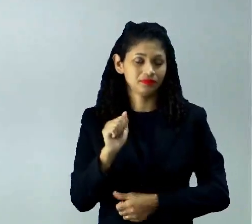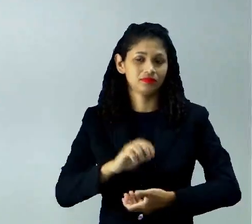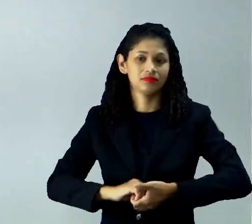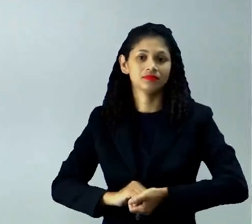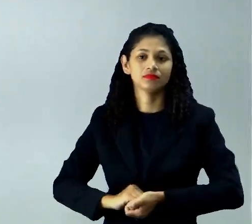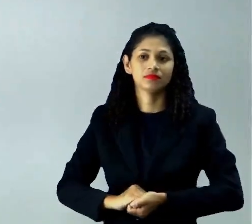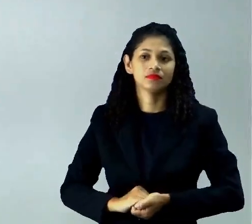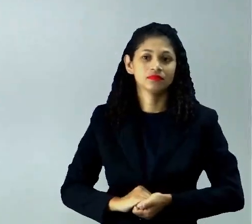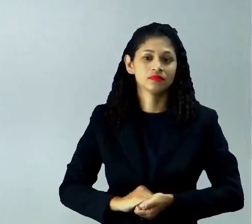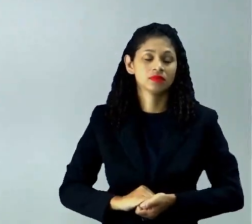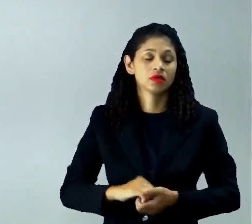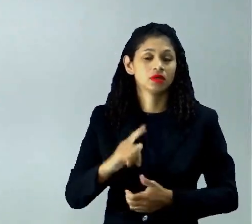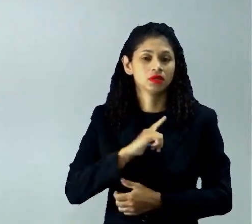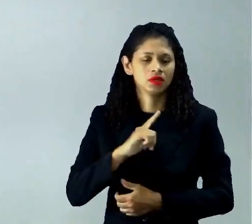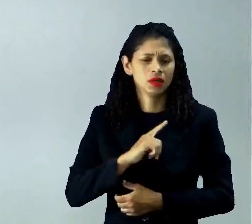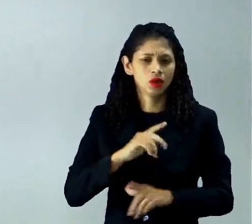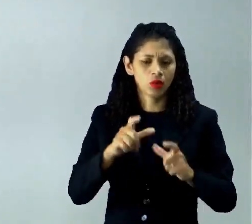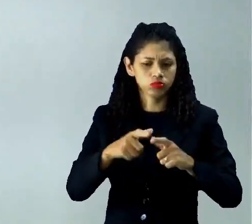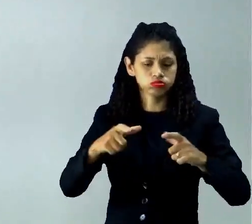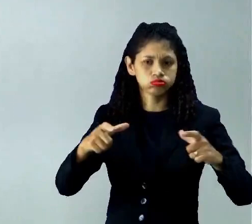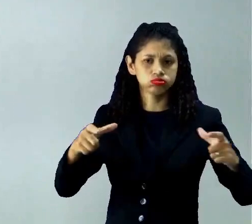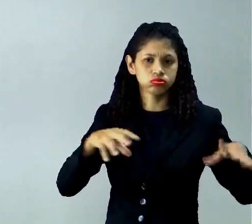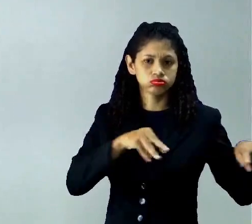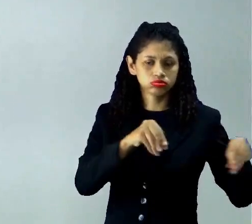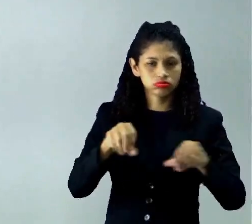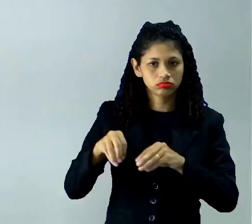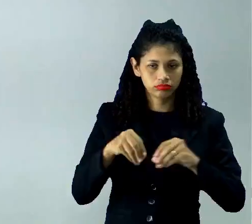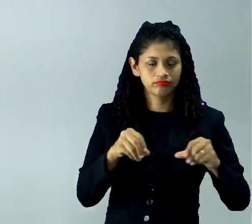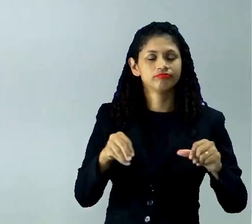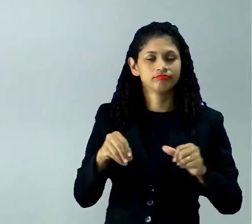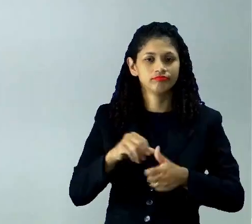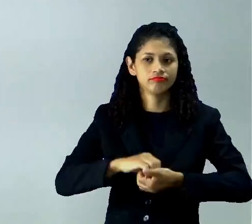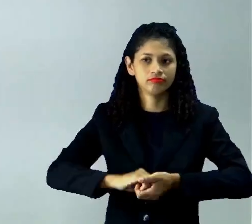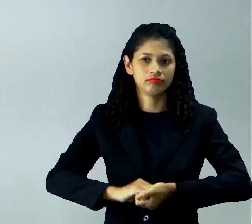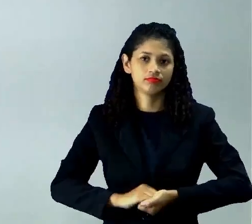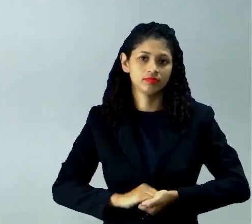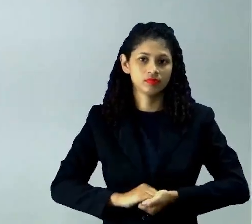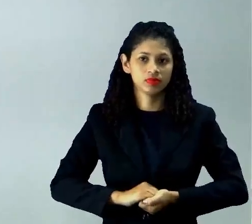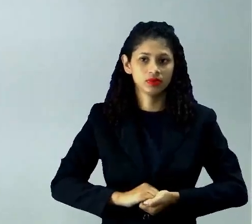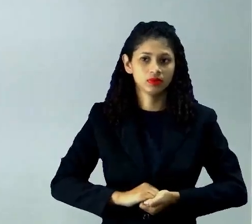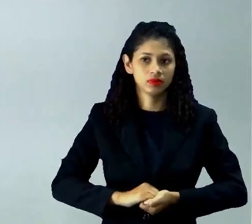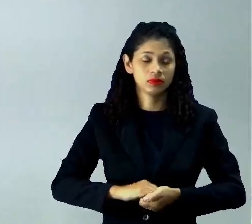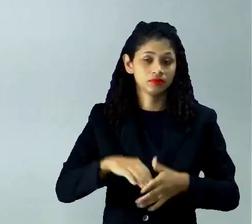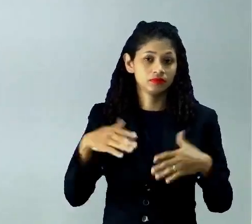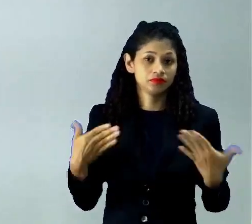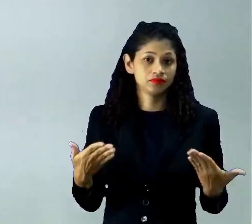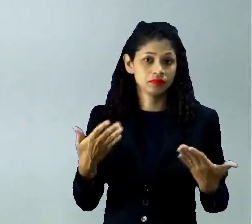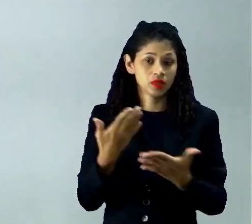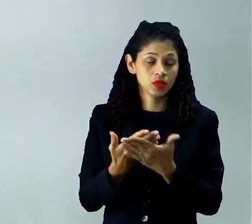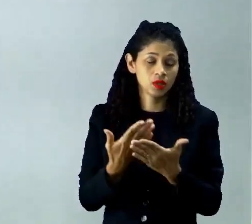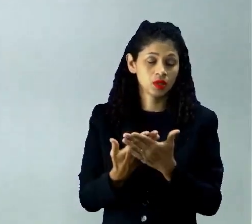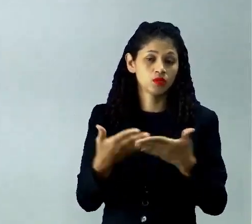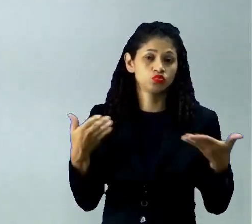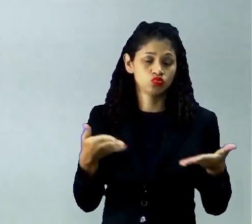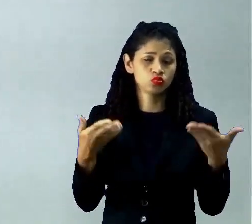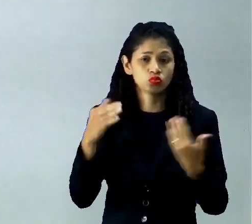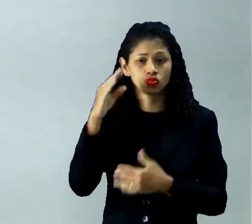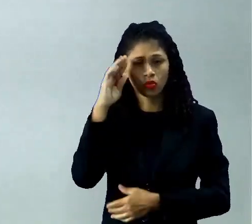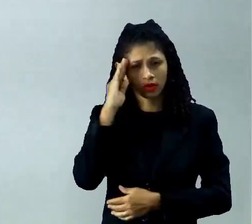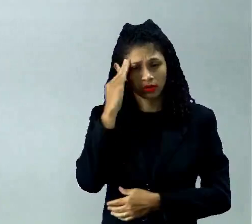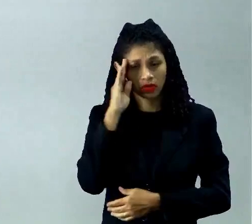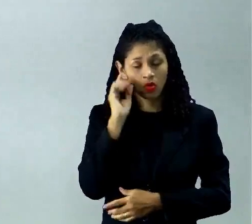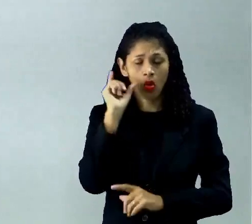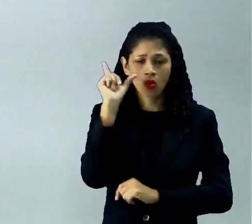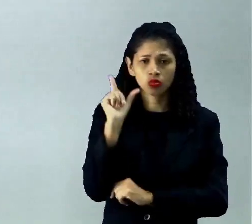que possui a maior porção de terra, né, continental colonizada nas Américas. Então, na aula de hoje, nós entendemos um